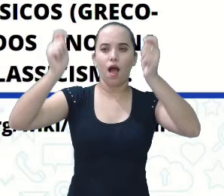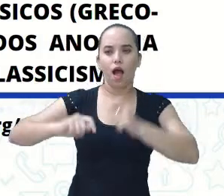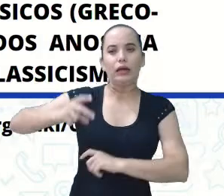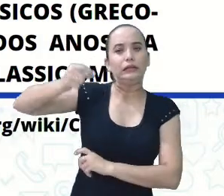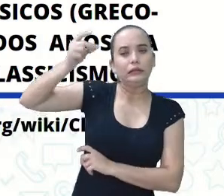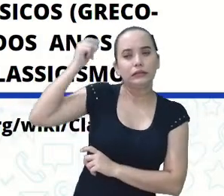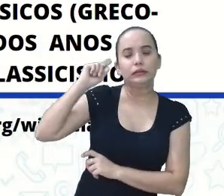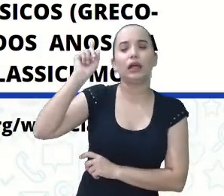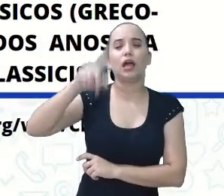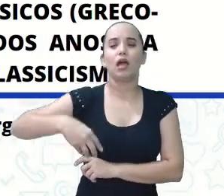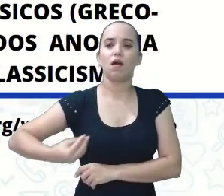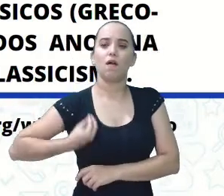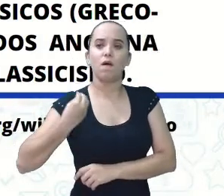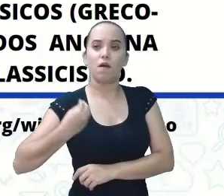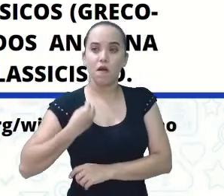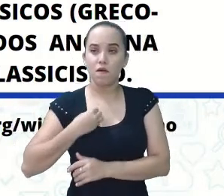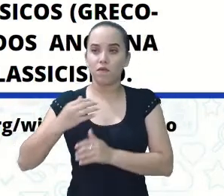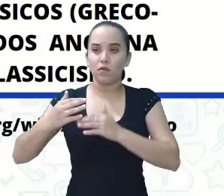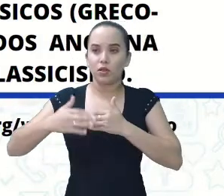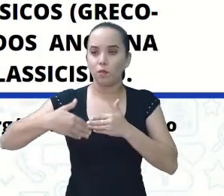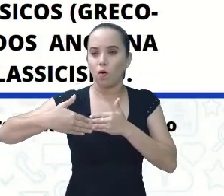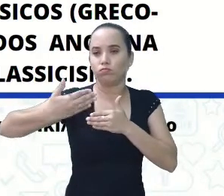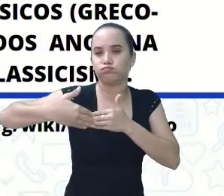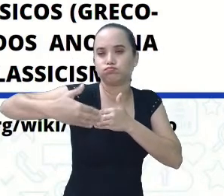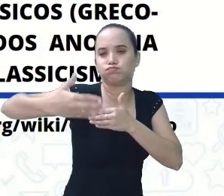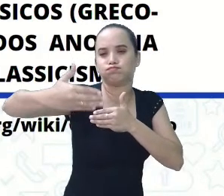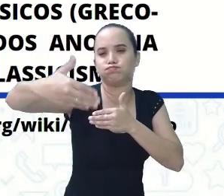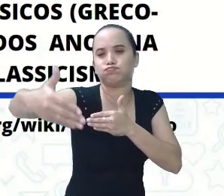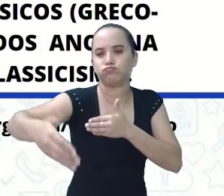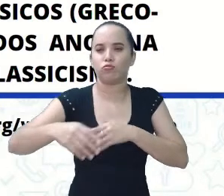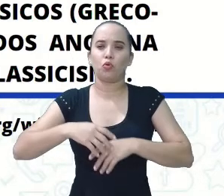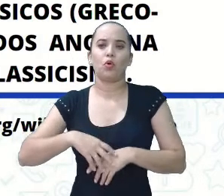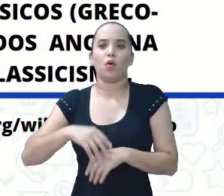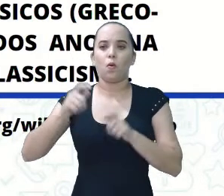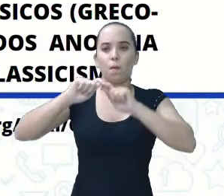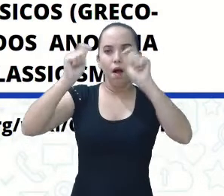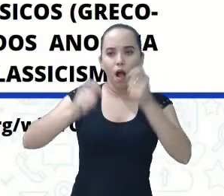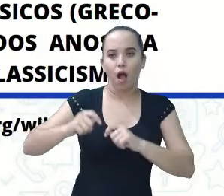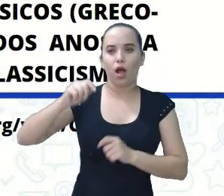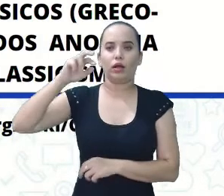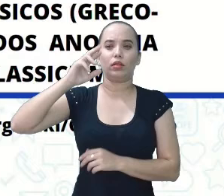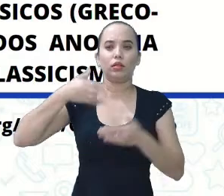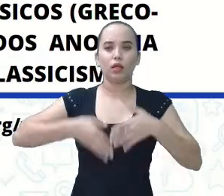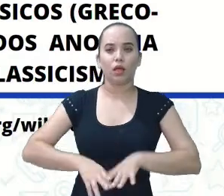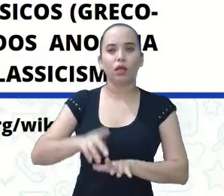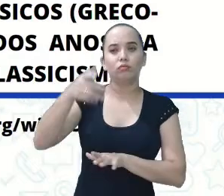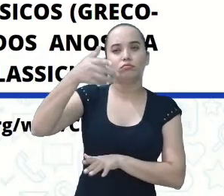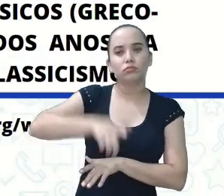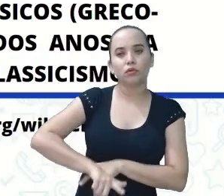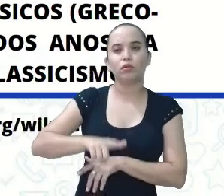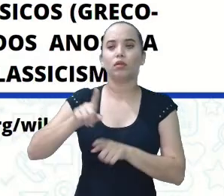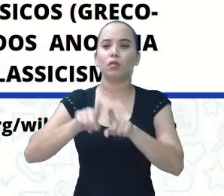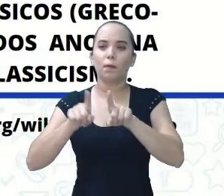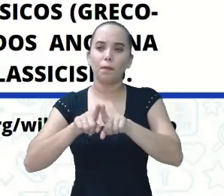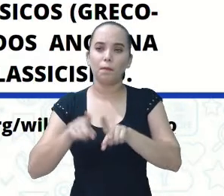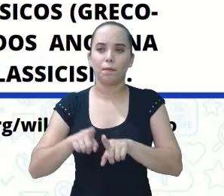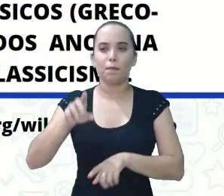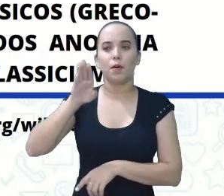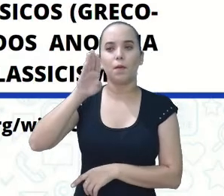renascentista, ainda dando umas pinceladas lá no barroco e no